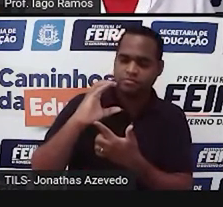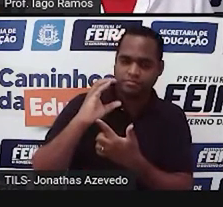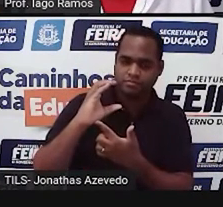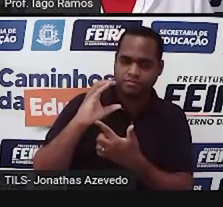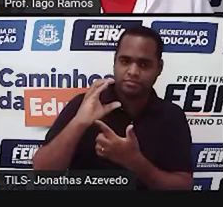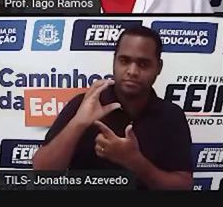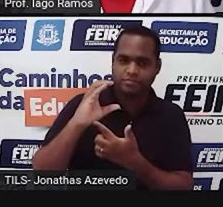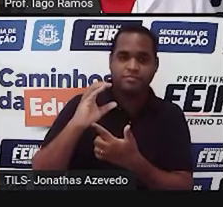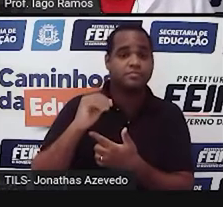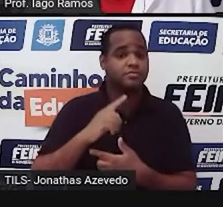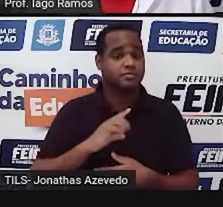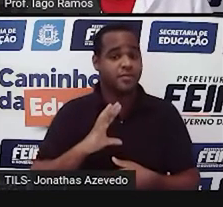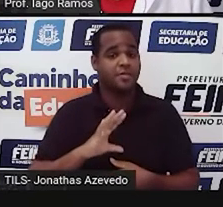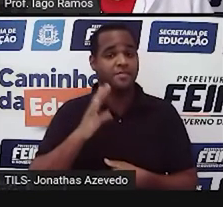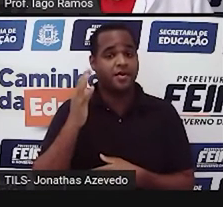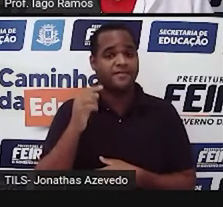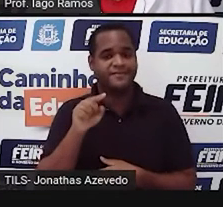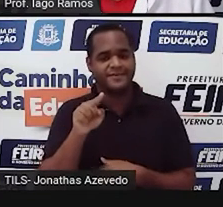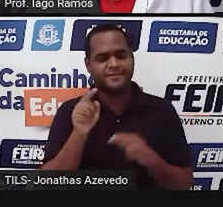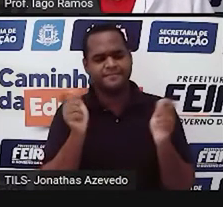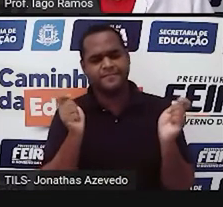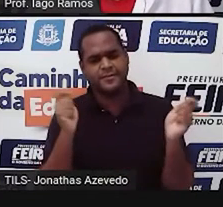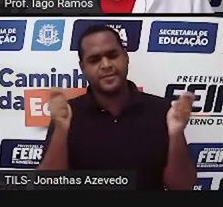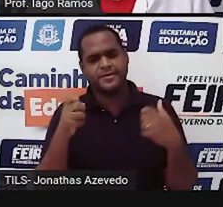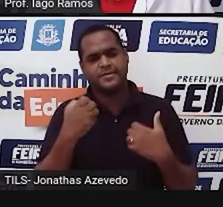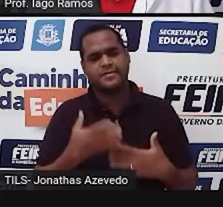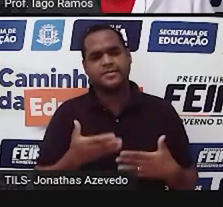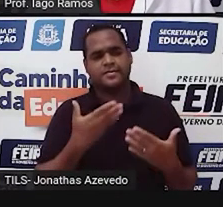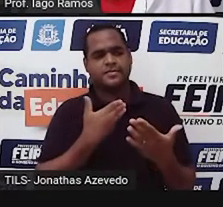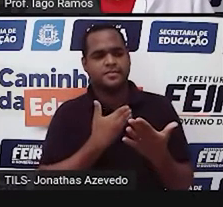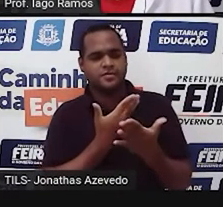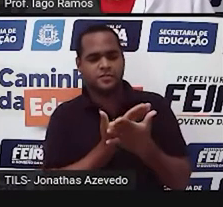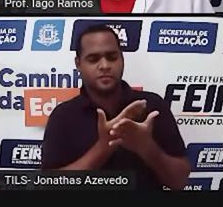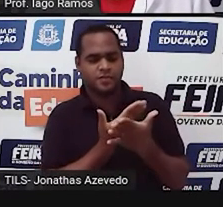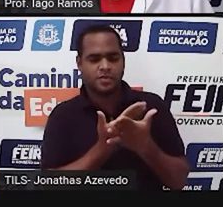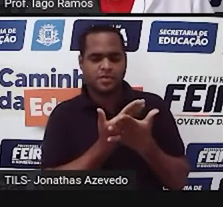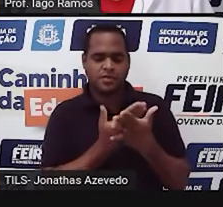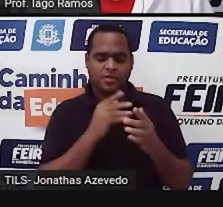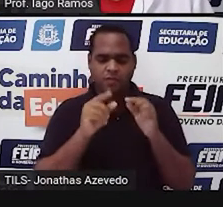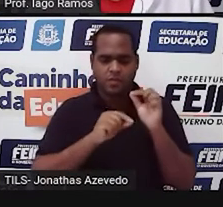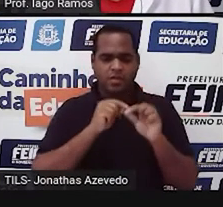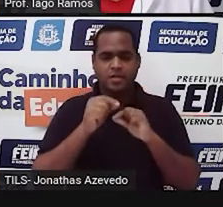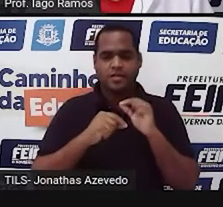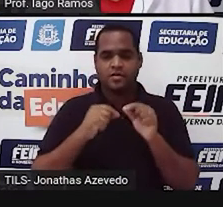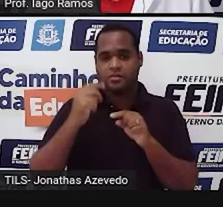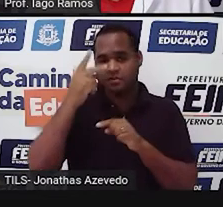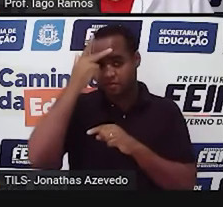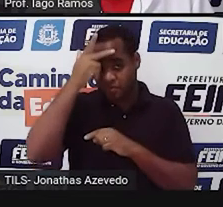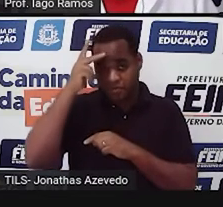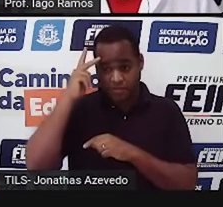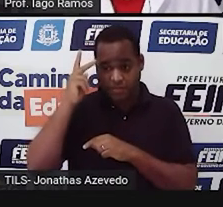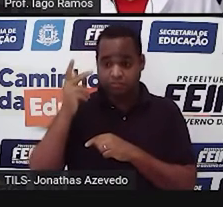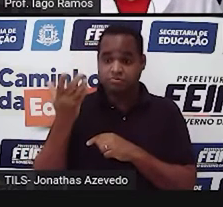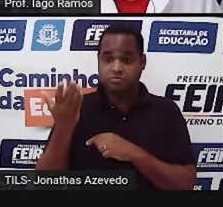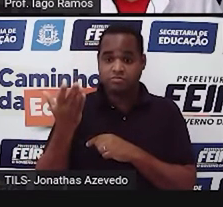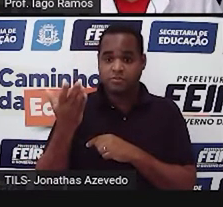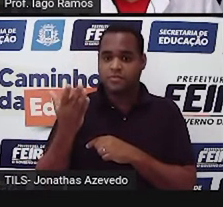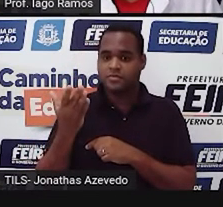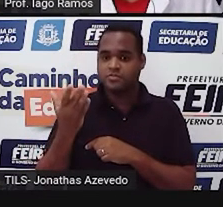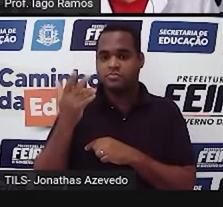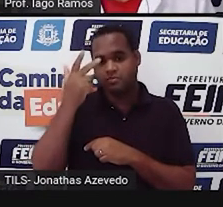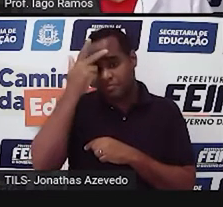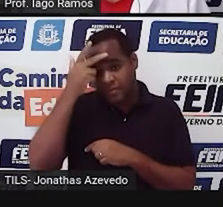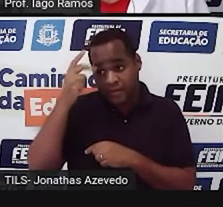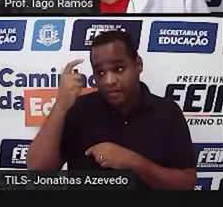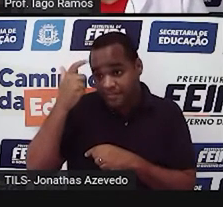né talvez você já tenha estudado sobre os seres né que pensam